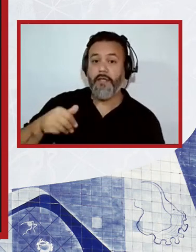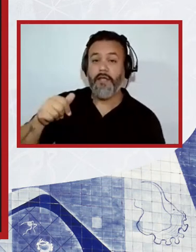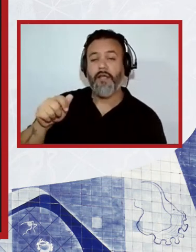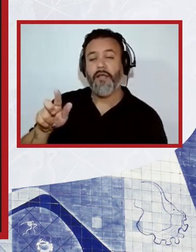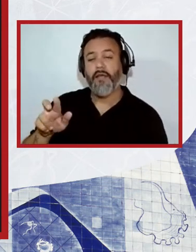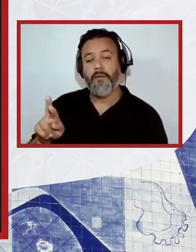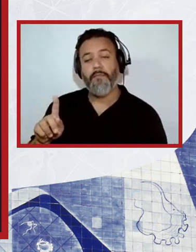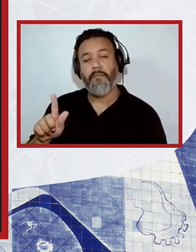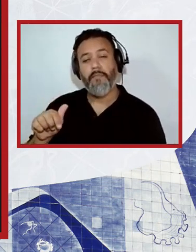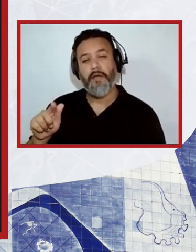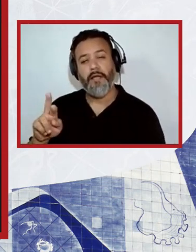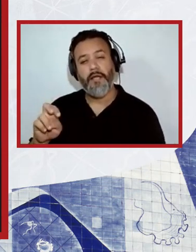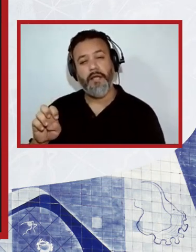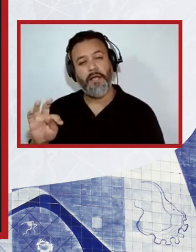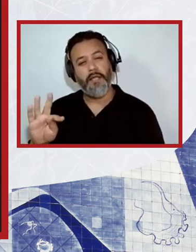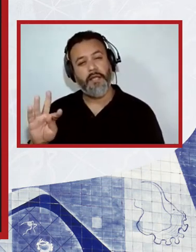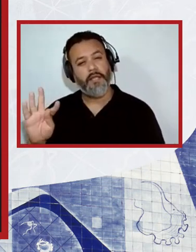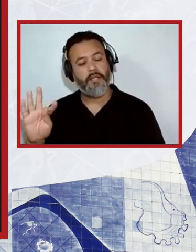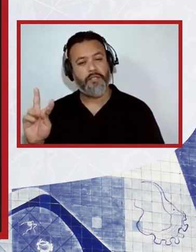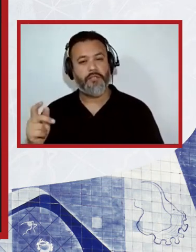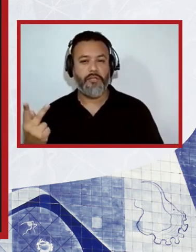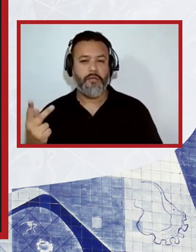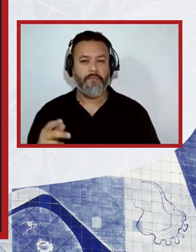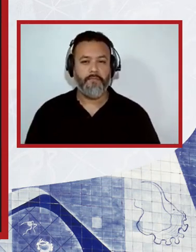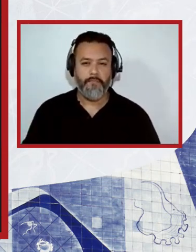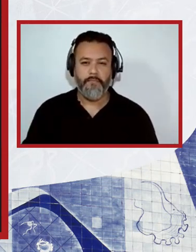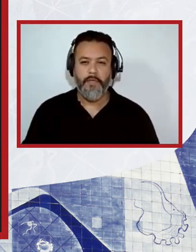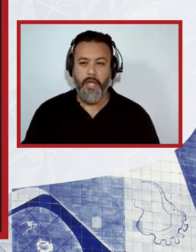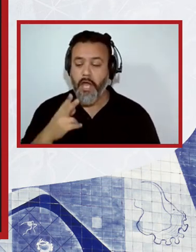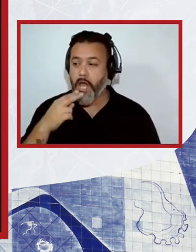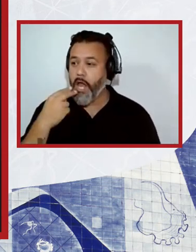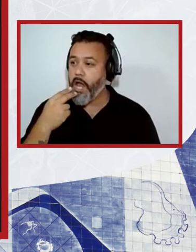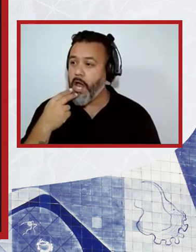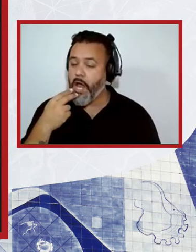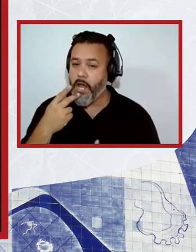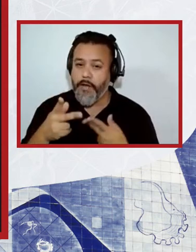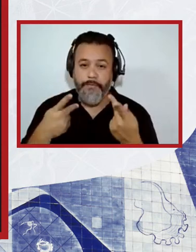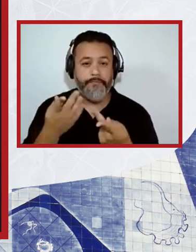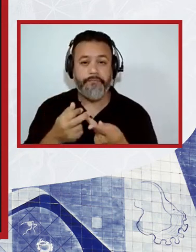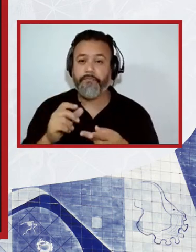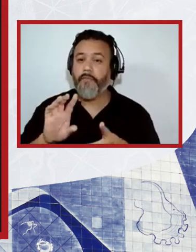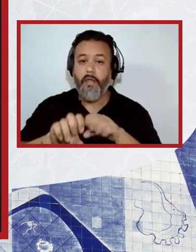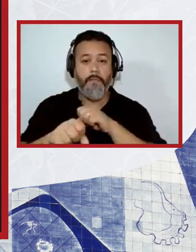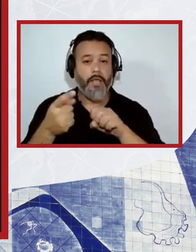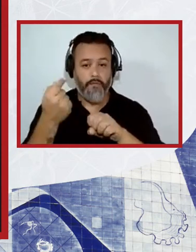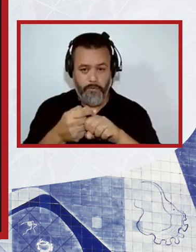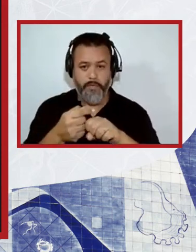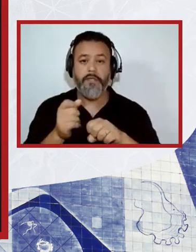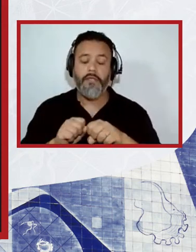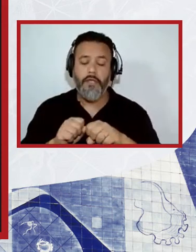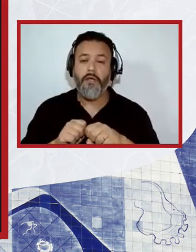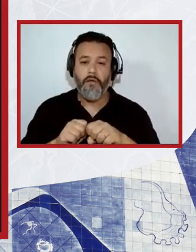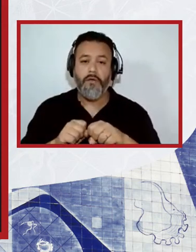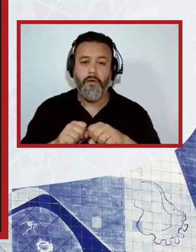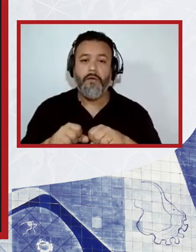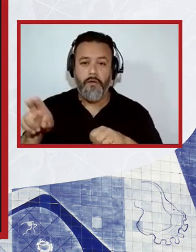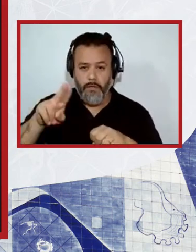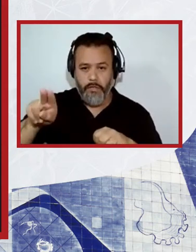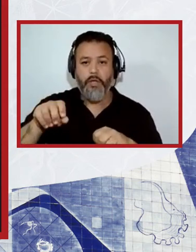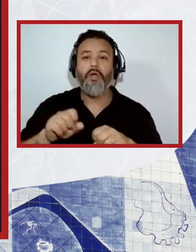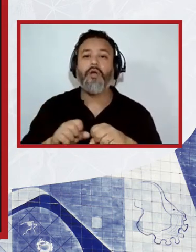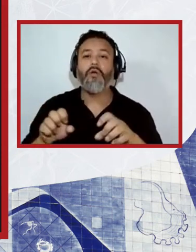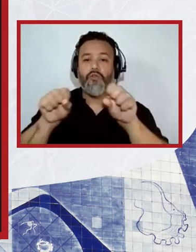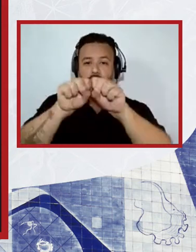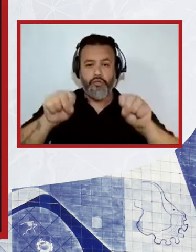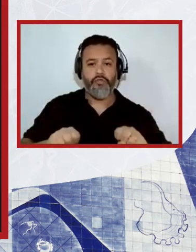na minha graduação eu usei muito o sistema dos vox para editar os meus arquivos, para criar